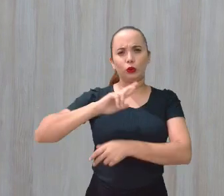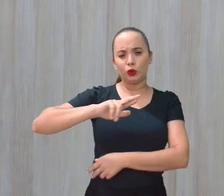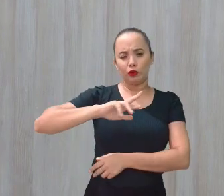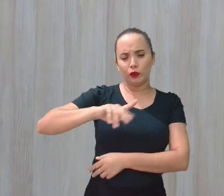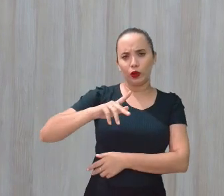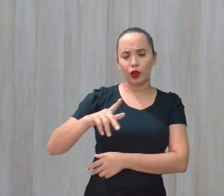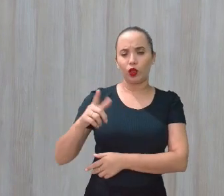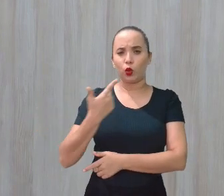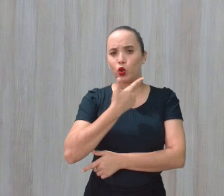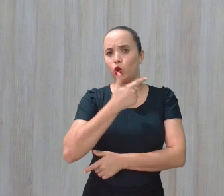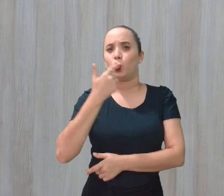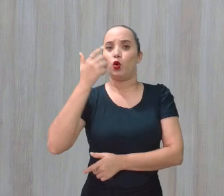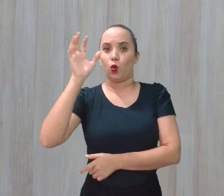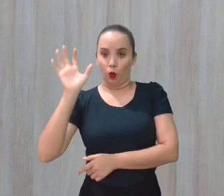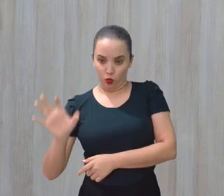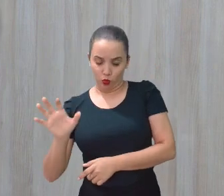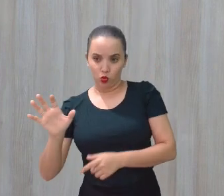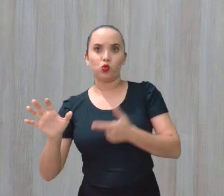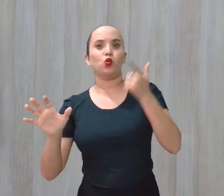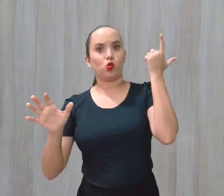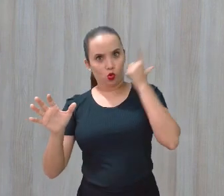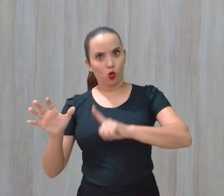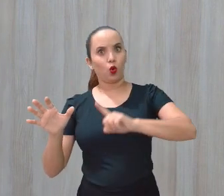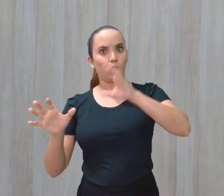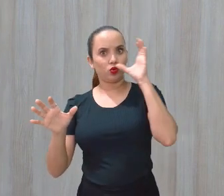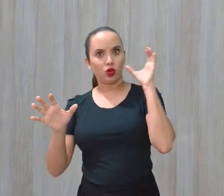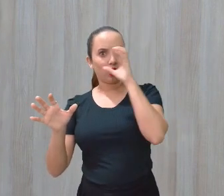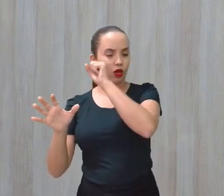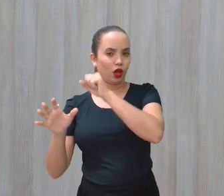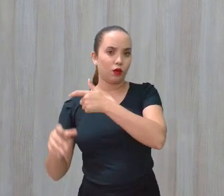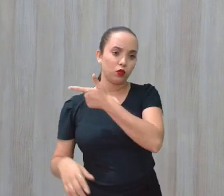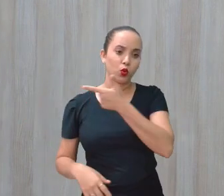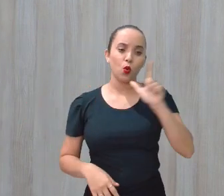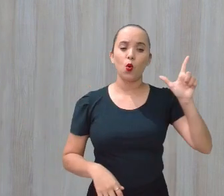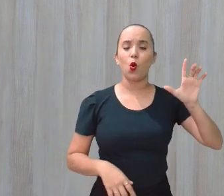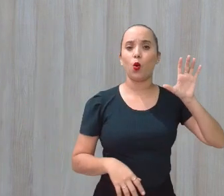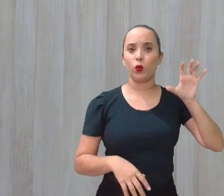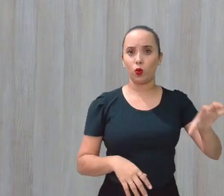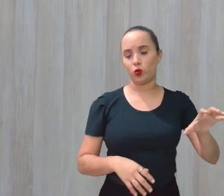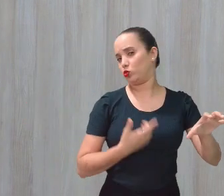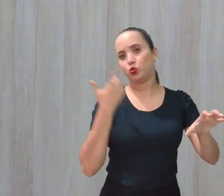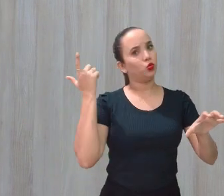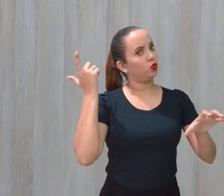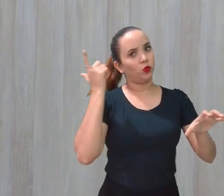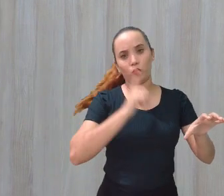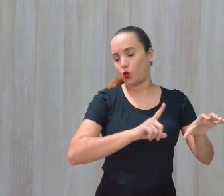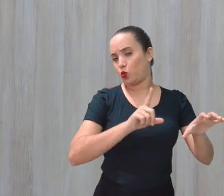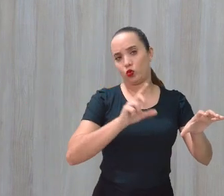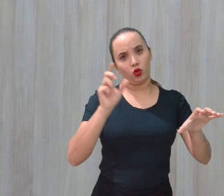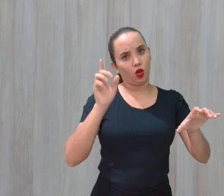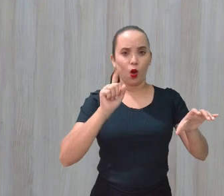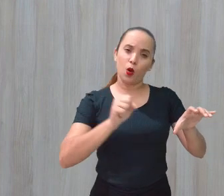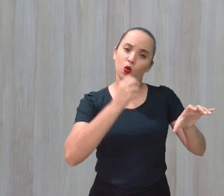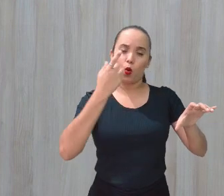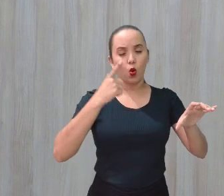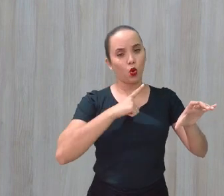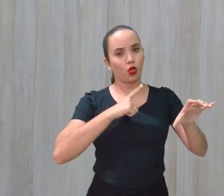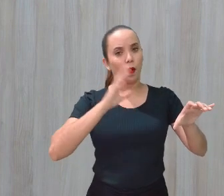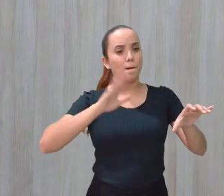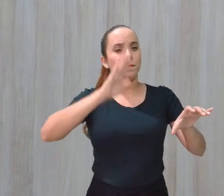que alguns conseguem fazer de maneira mais rápida, outros têm um pouco mais de dificuldade. Mas vamos lá. O método da